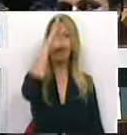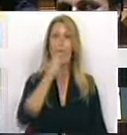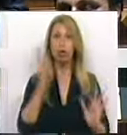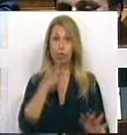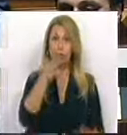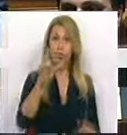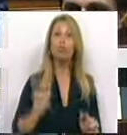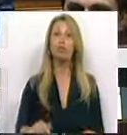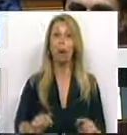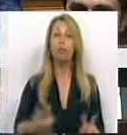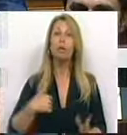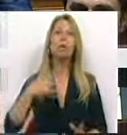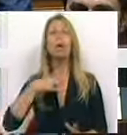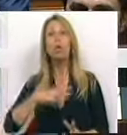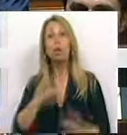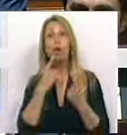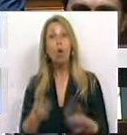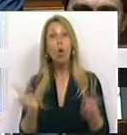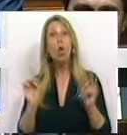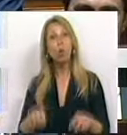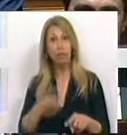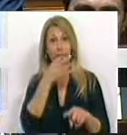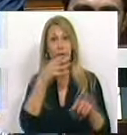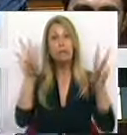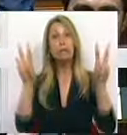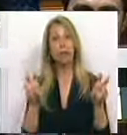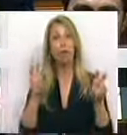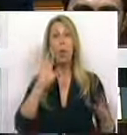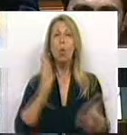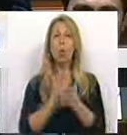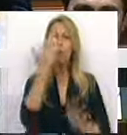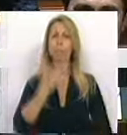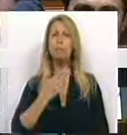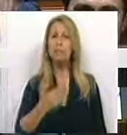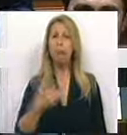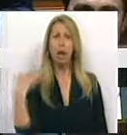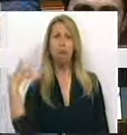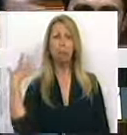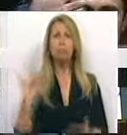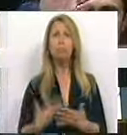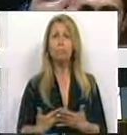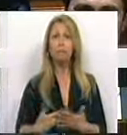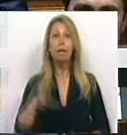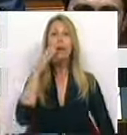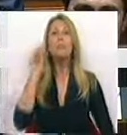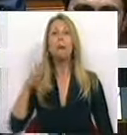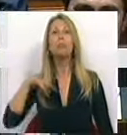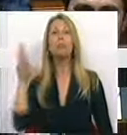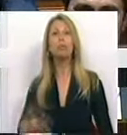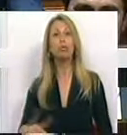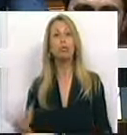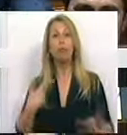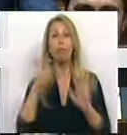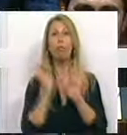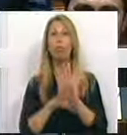referiu, e eu queria voltar a esse tema, que nas últimas semanas, Banco de Portugal,